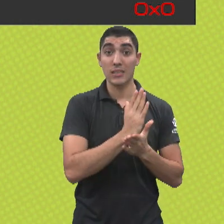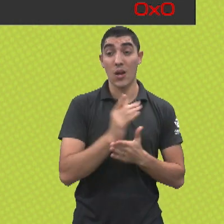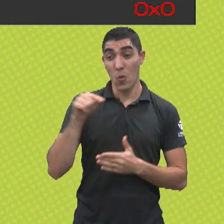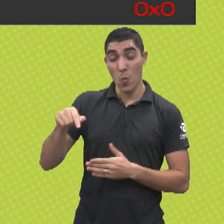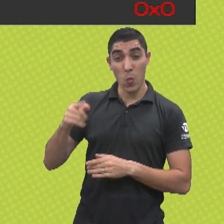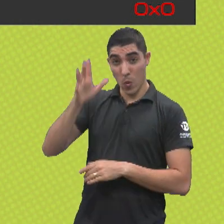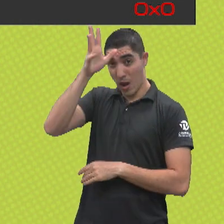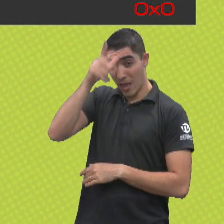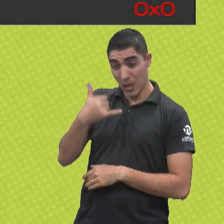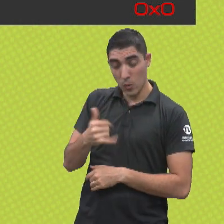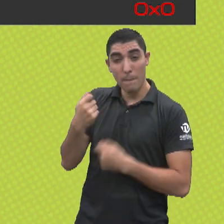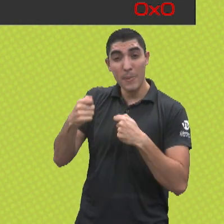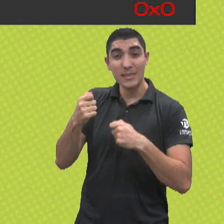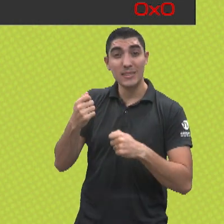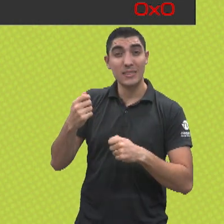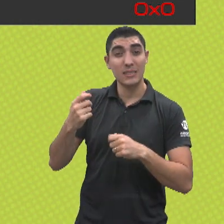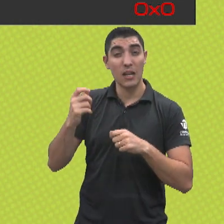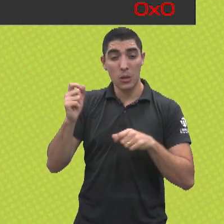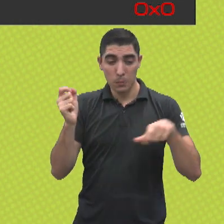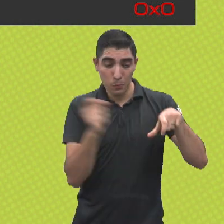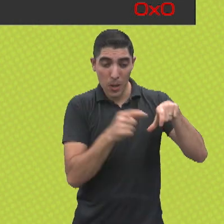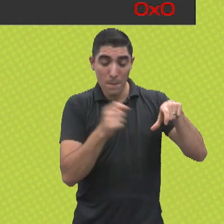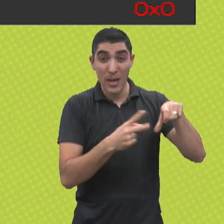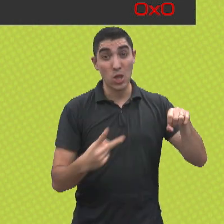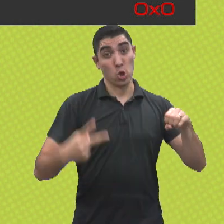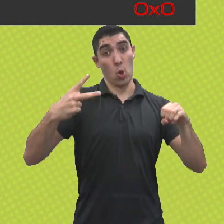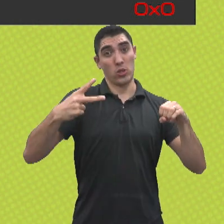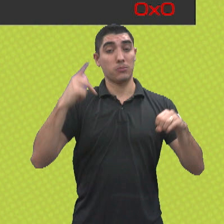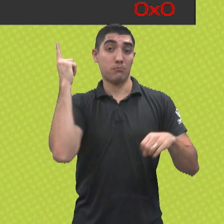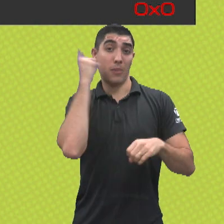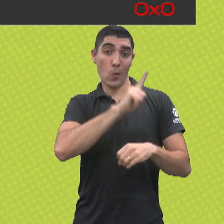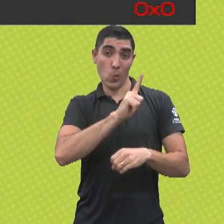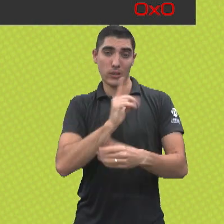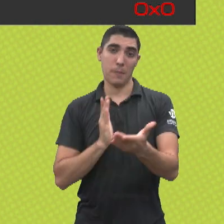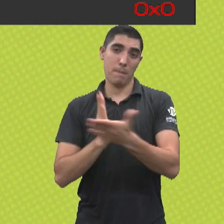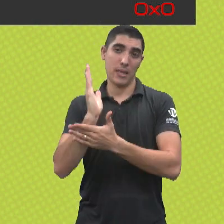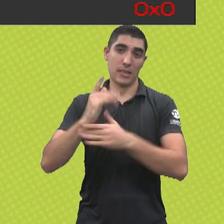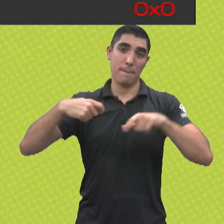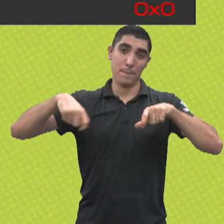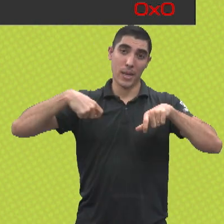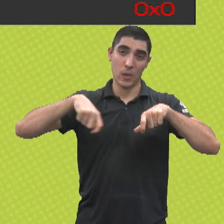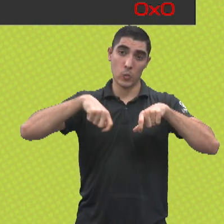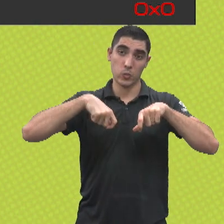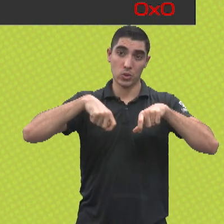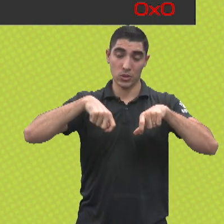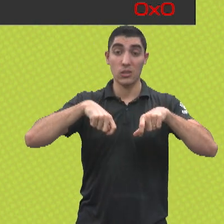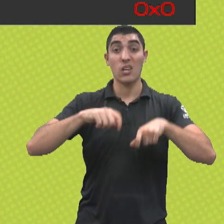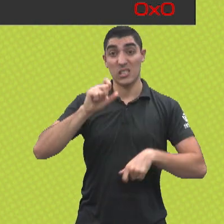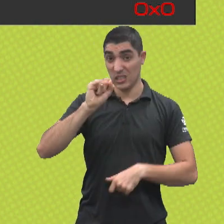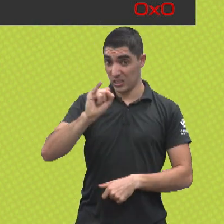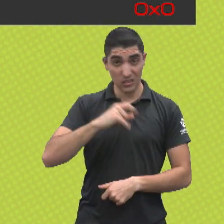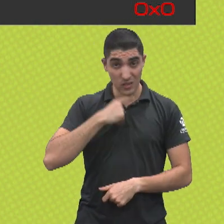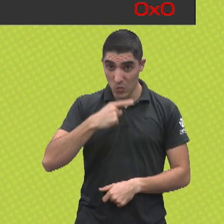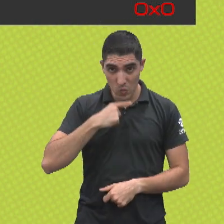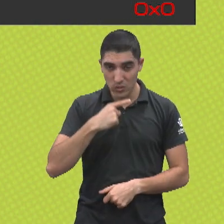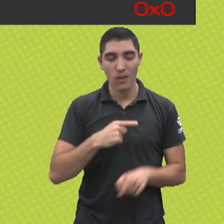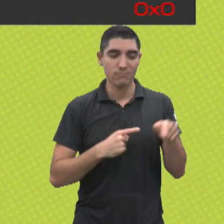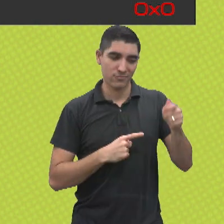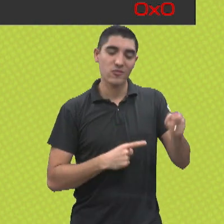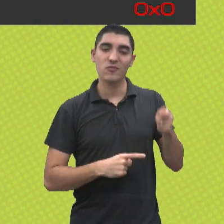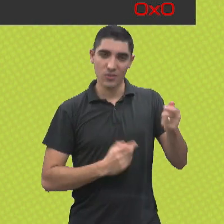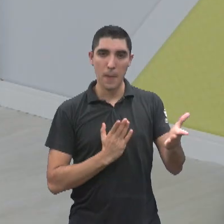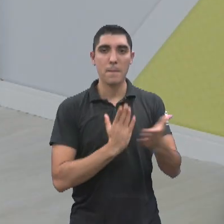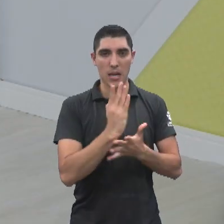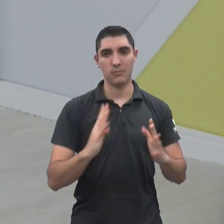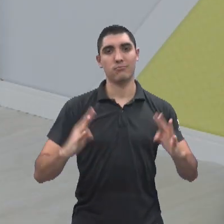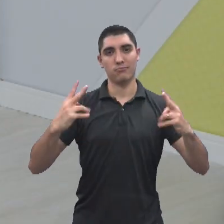para levar a decisão para os pênaltis, senão a vitória, a classificação fica para a equipe da Ferroviária. Taubaté e São José, aquilo que a